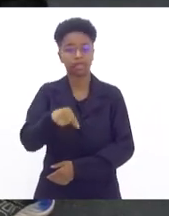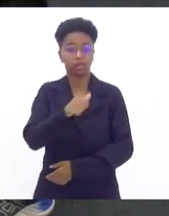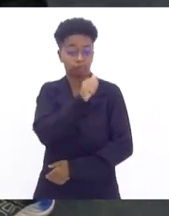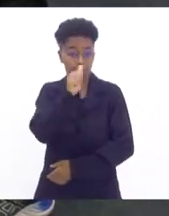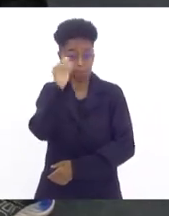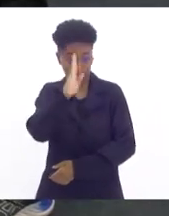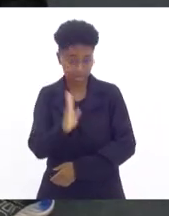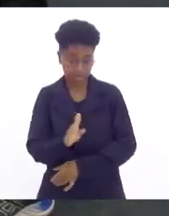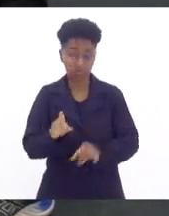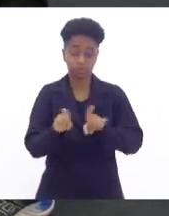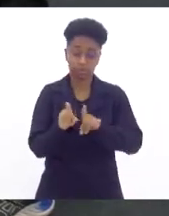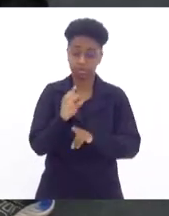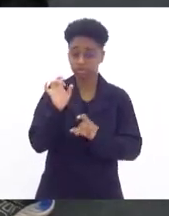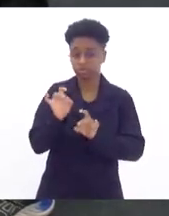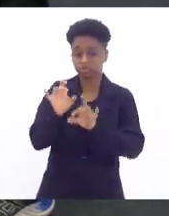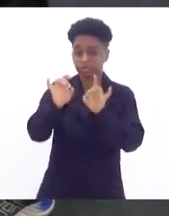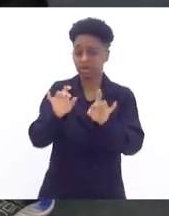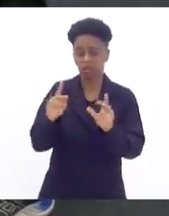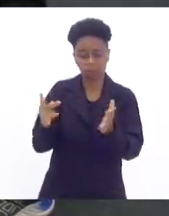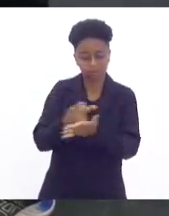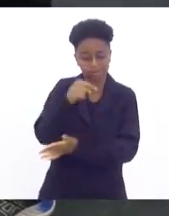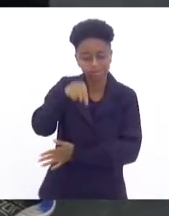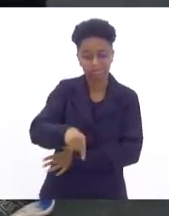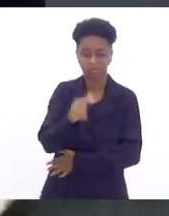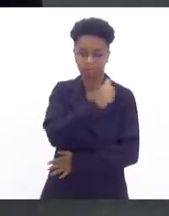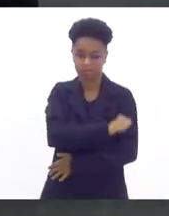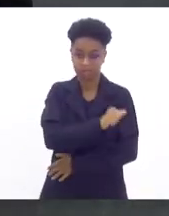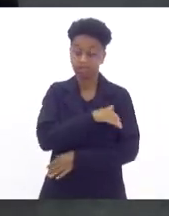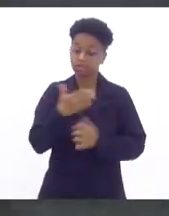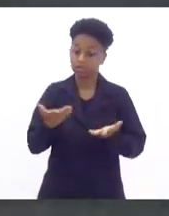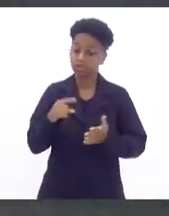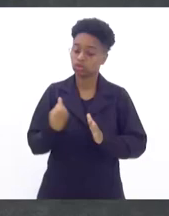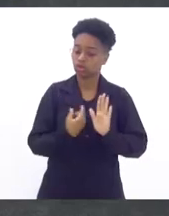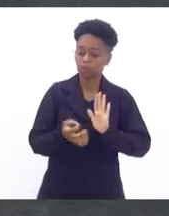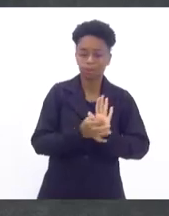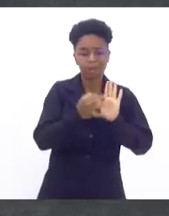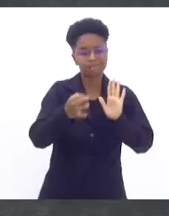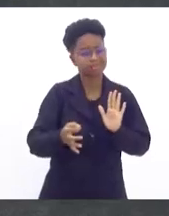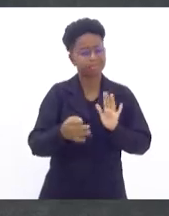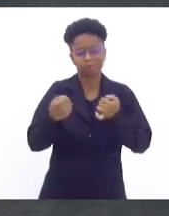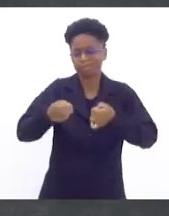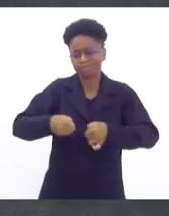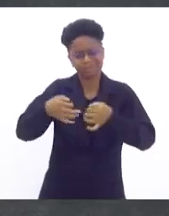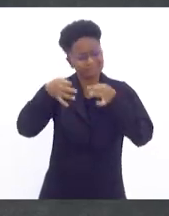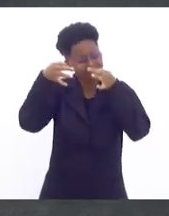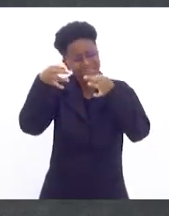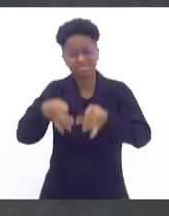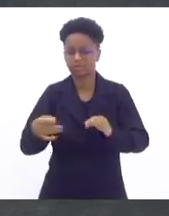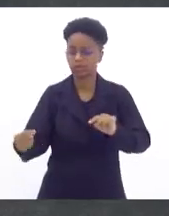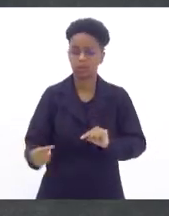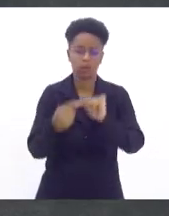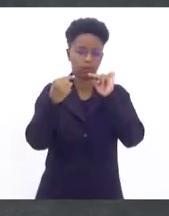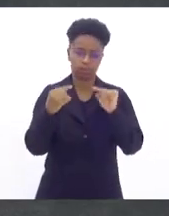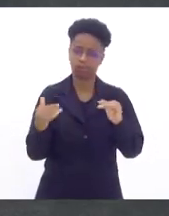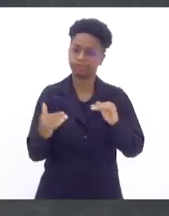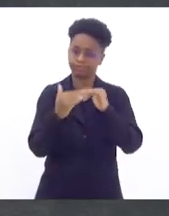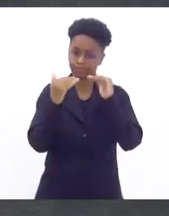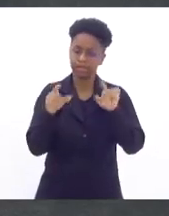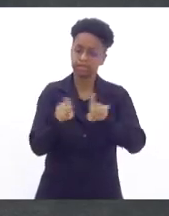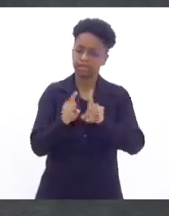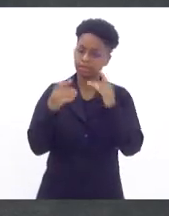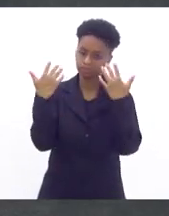em especial no Rio de Janeiro então o nosso parecer a senhora Presidente não poderia deixar de ser favorável e